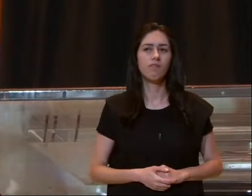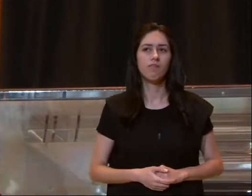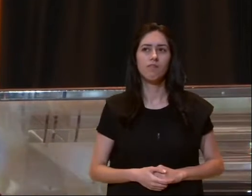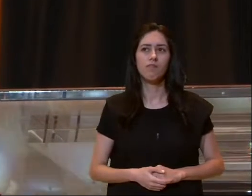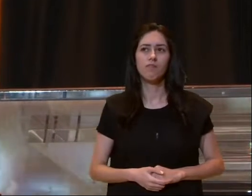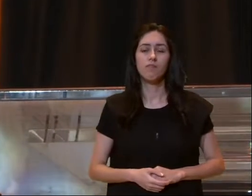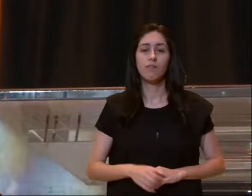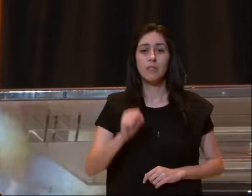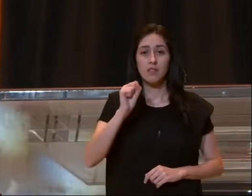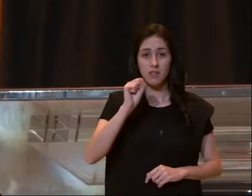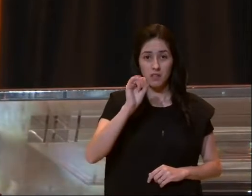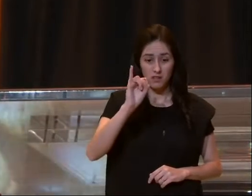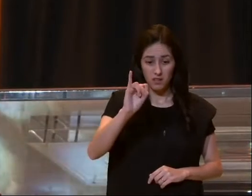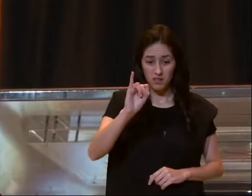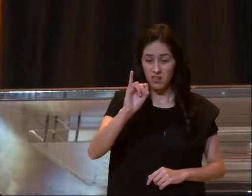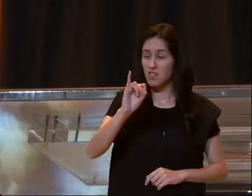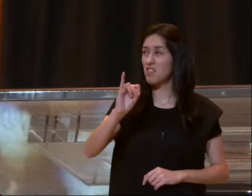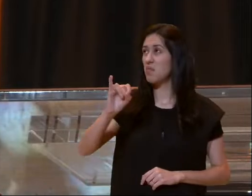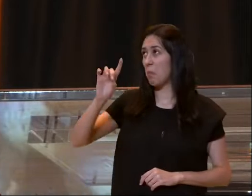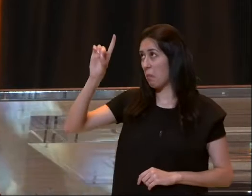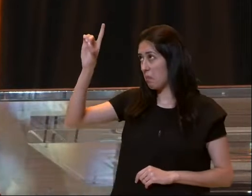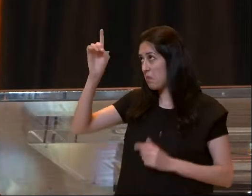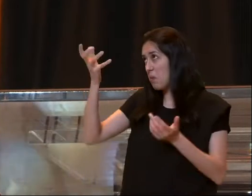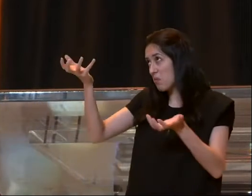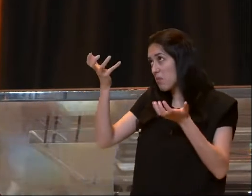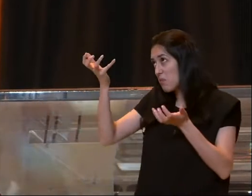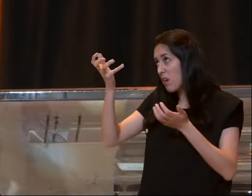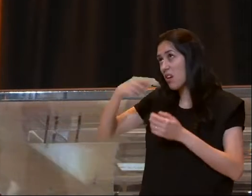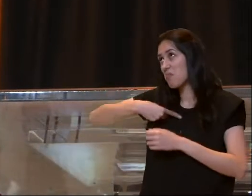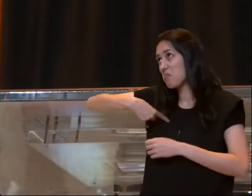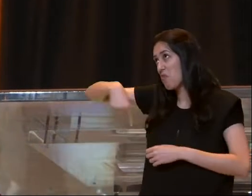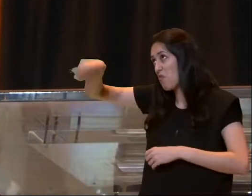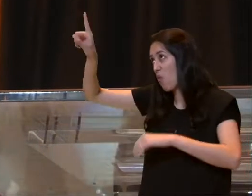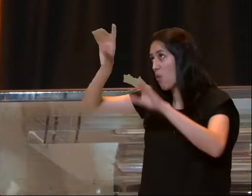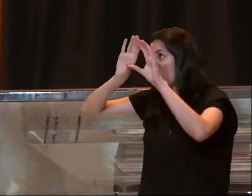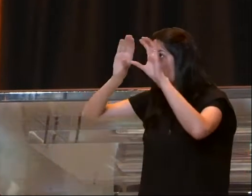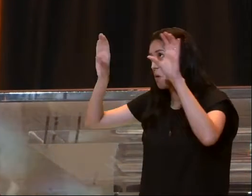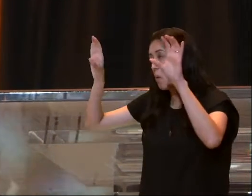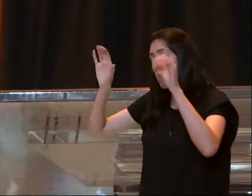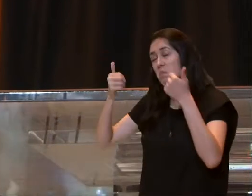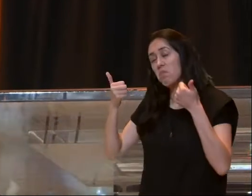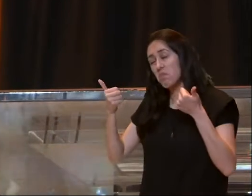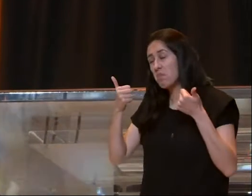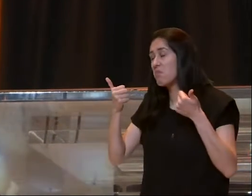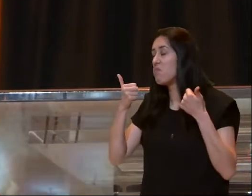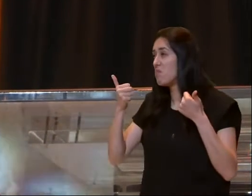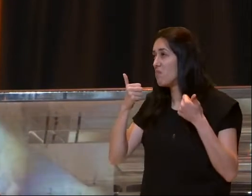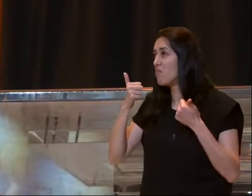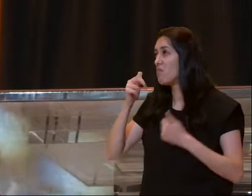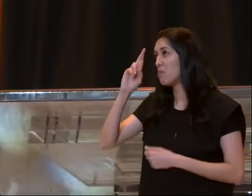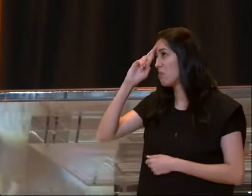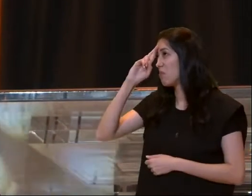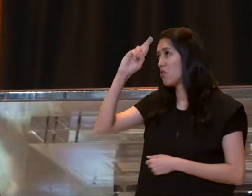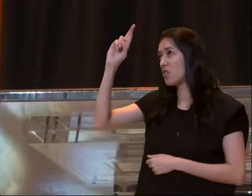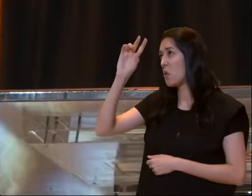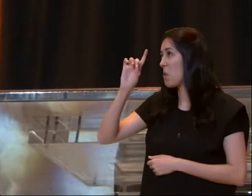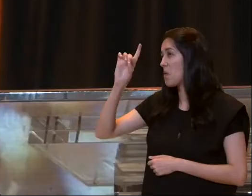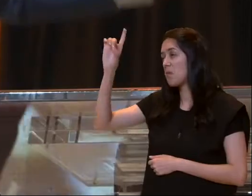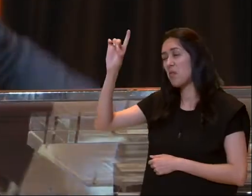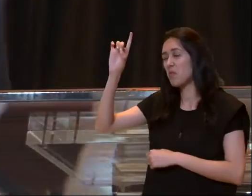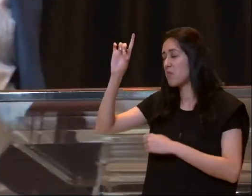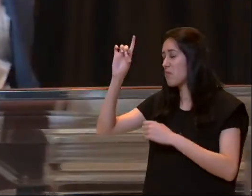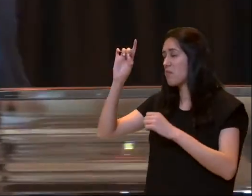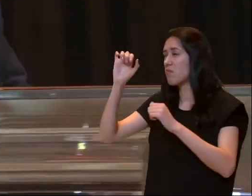Se o Senhor quiser me levar assim. O Senhor deu, o Senhor tirou. Louvado